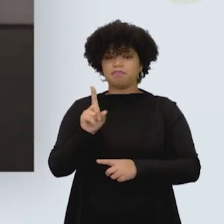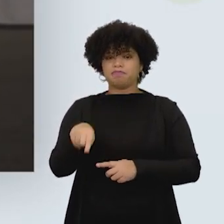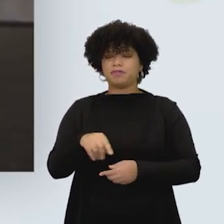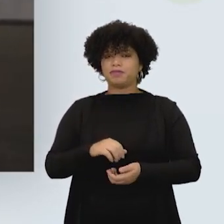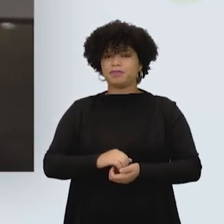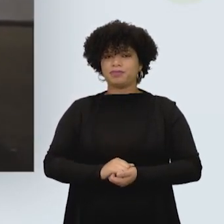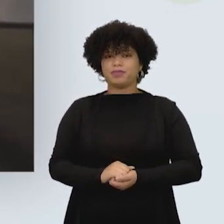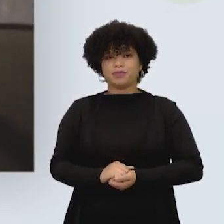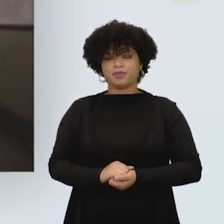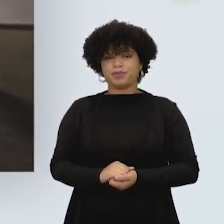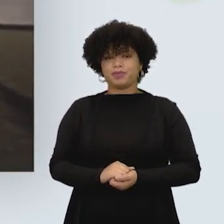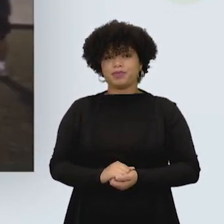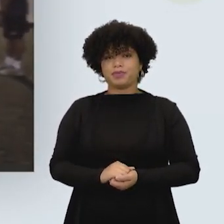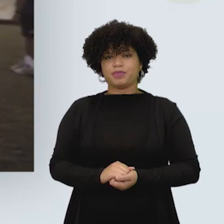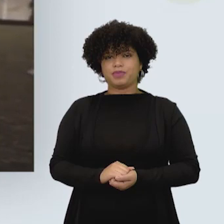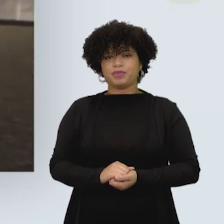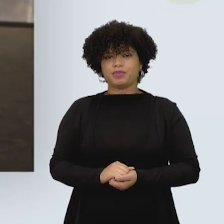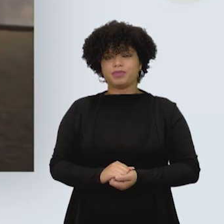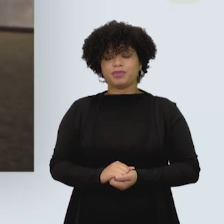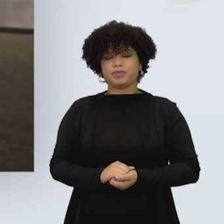gente.